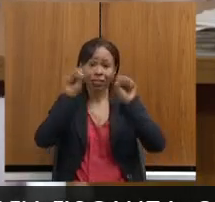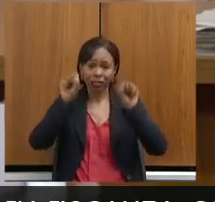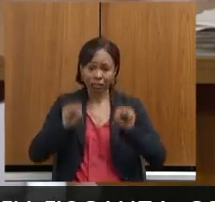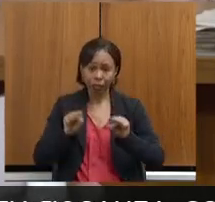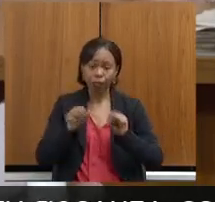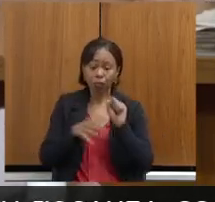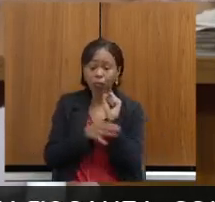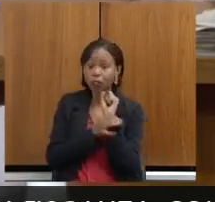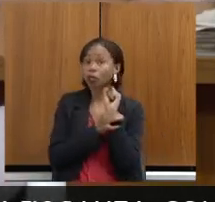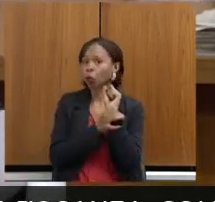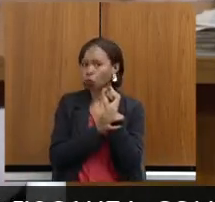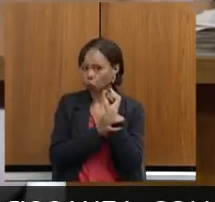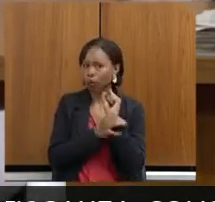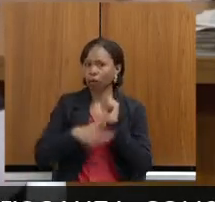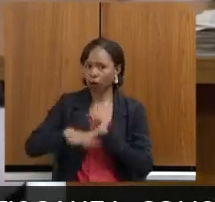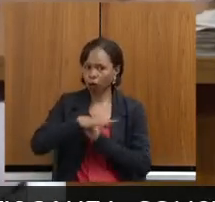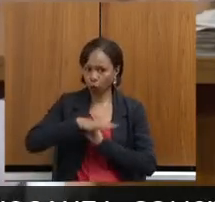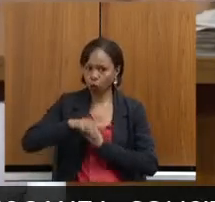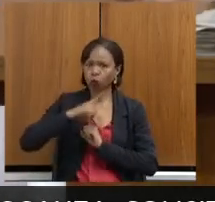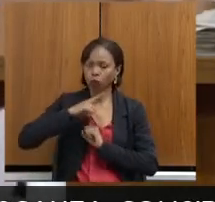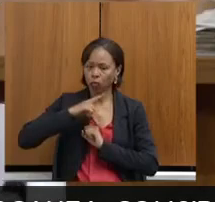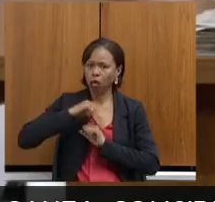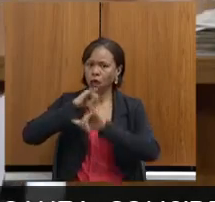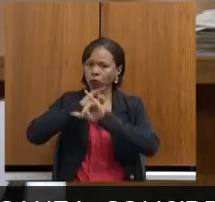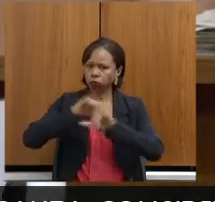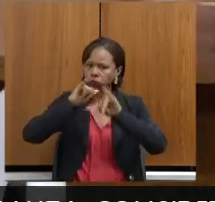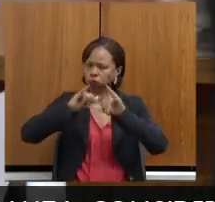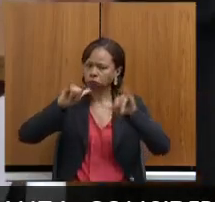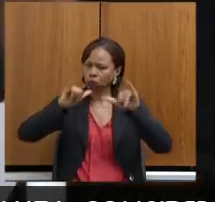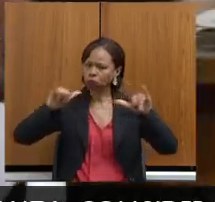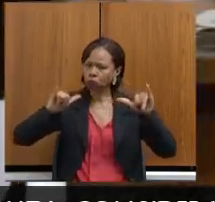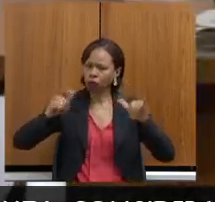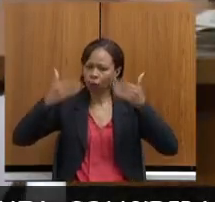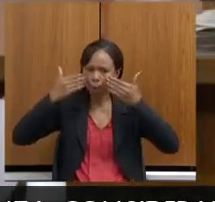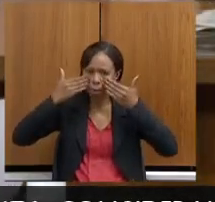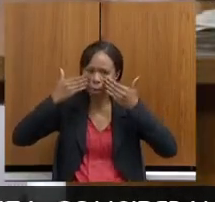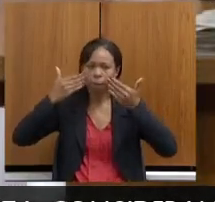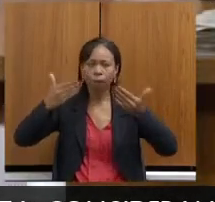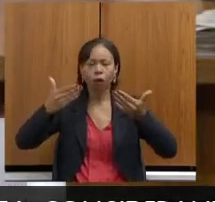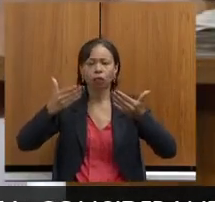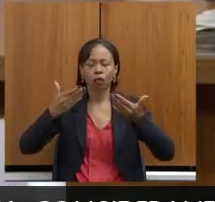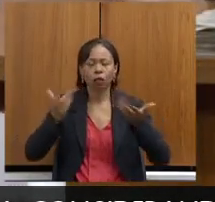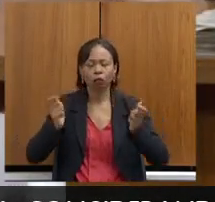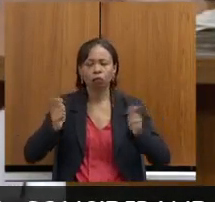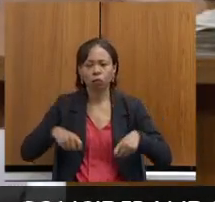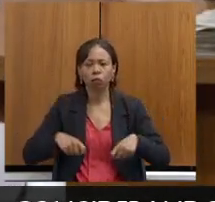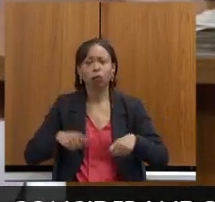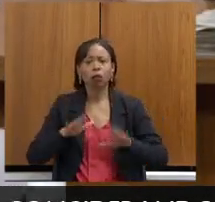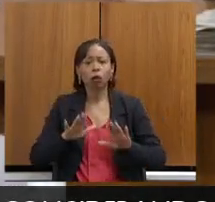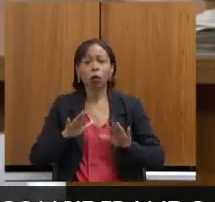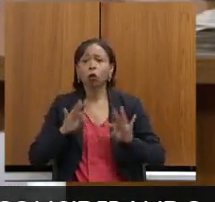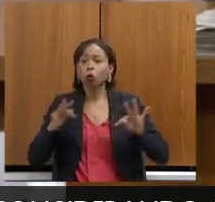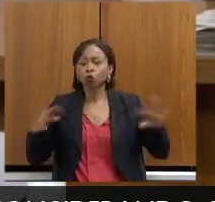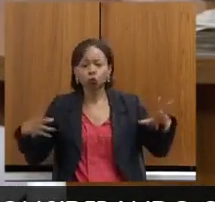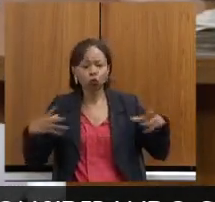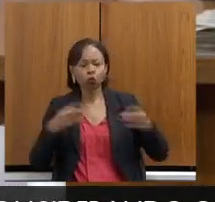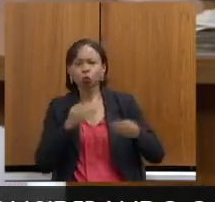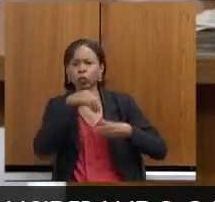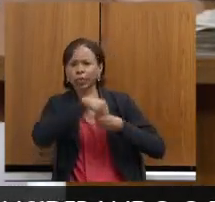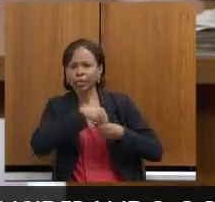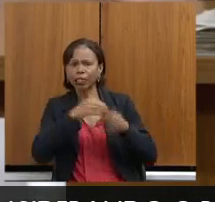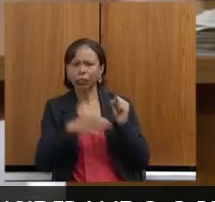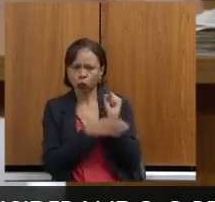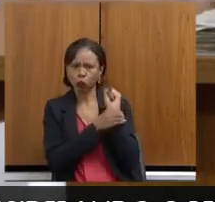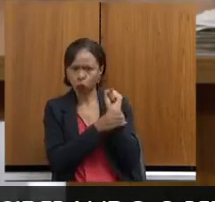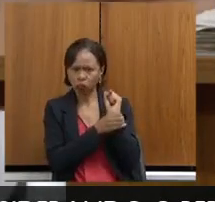então a gente procura da a maior a maior publicidade possível esses dados estão nada que acontece na segurança pública é feita